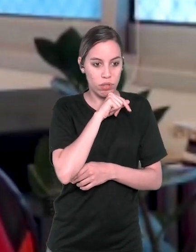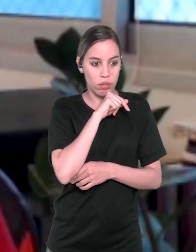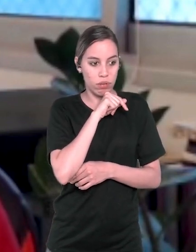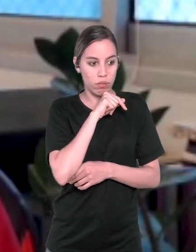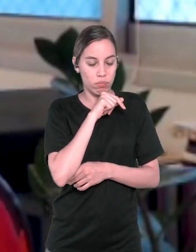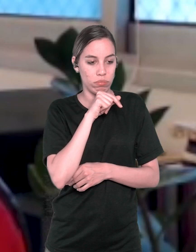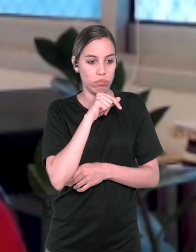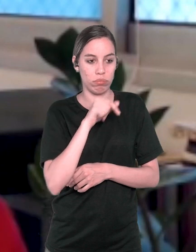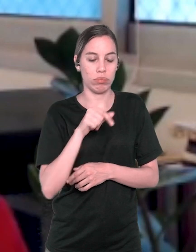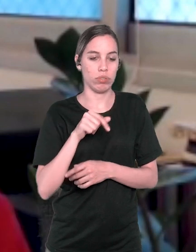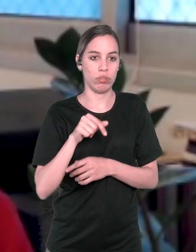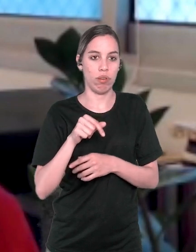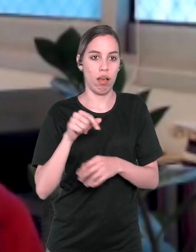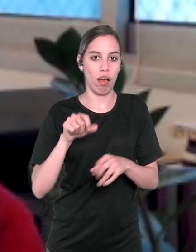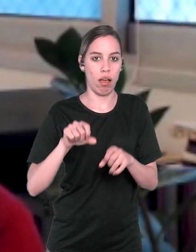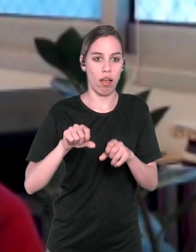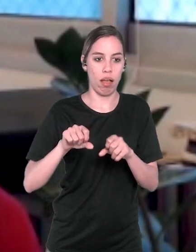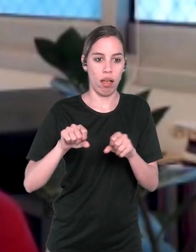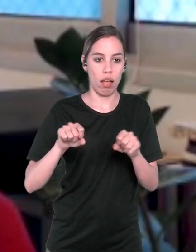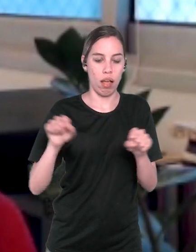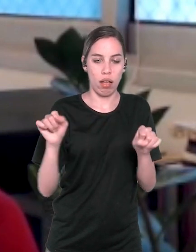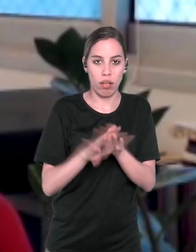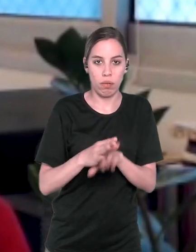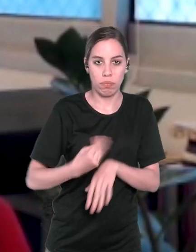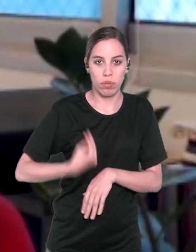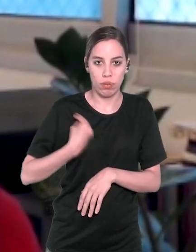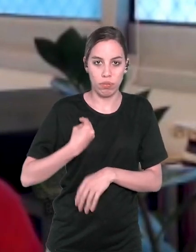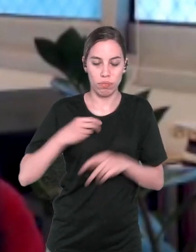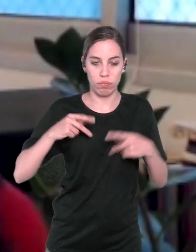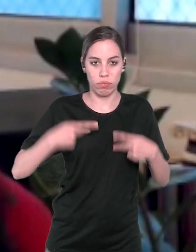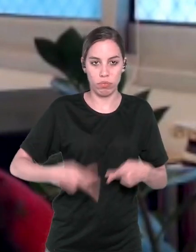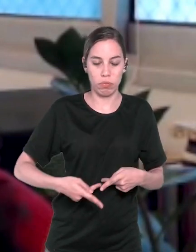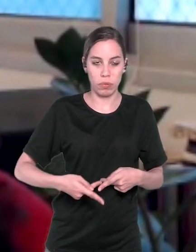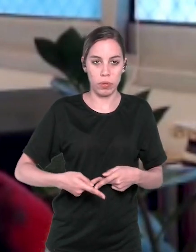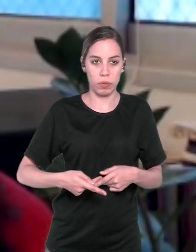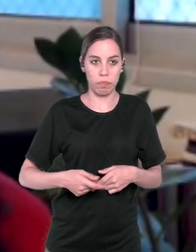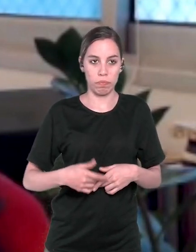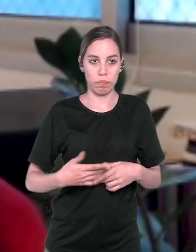humana. Então, a zooliteratura